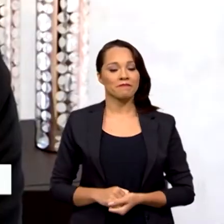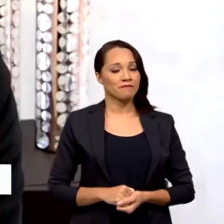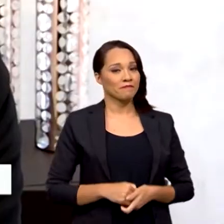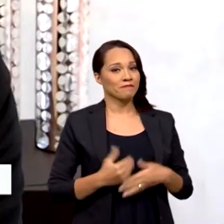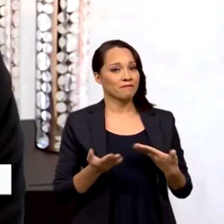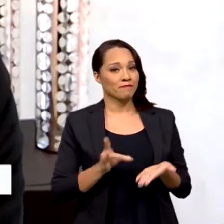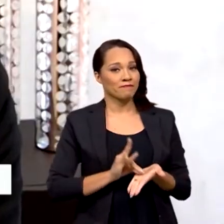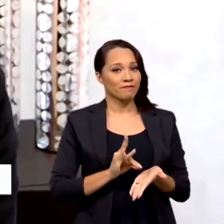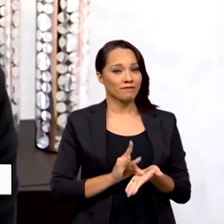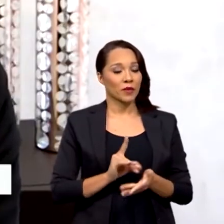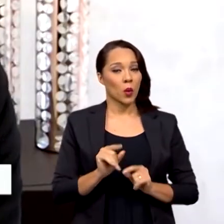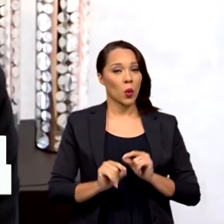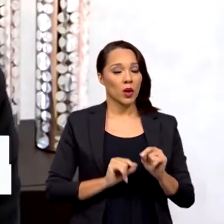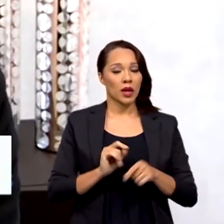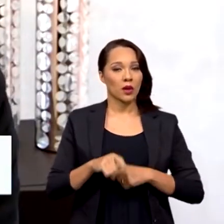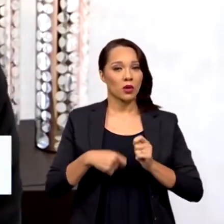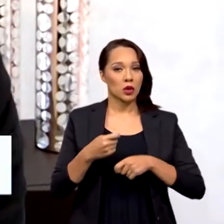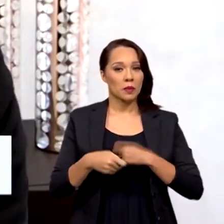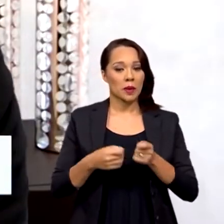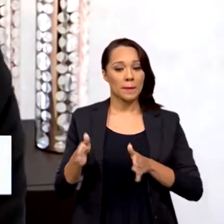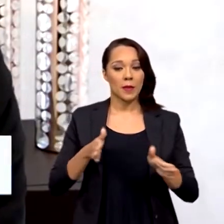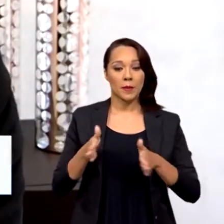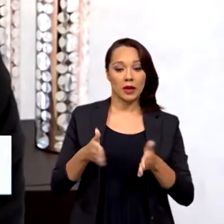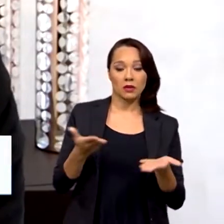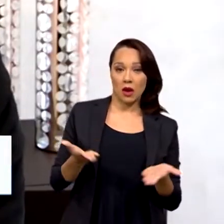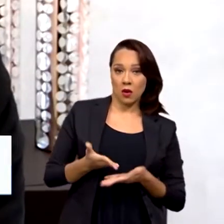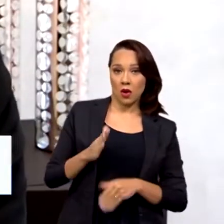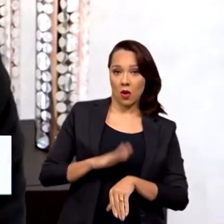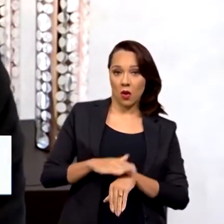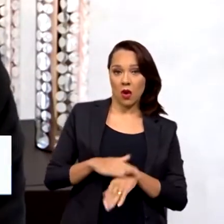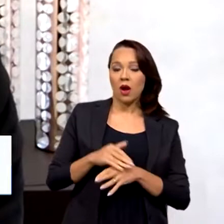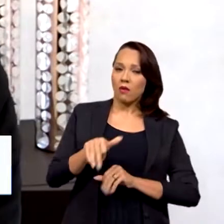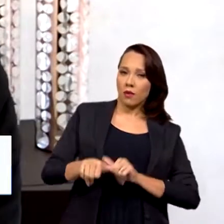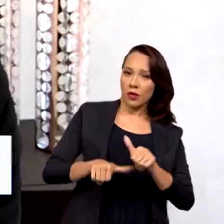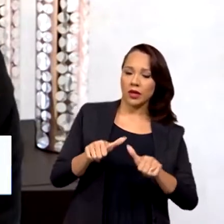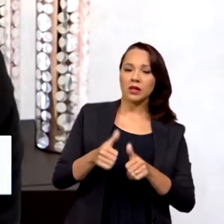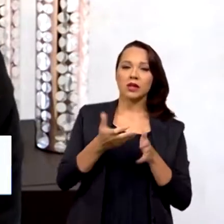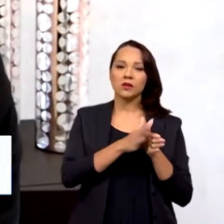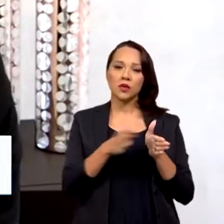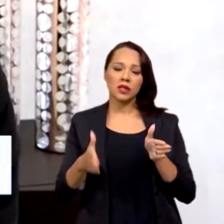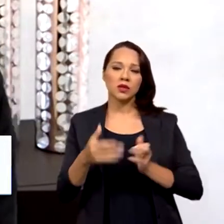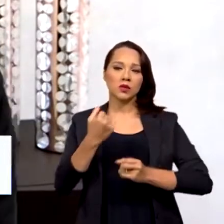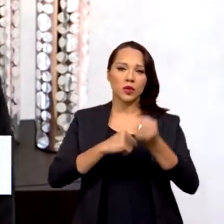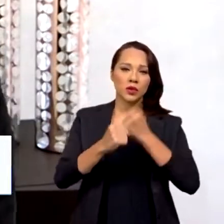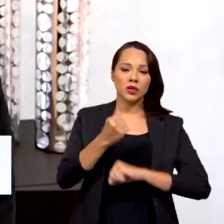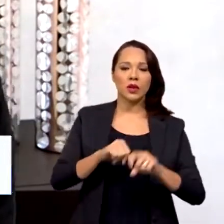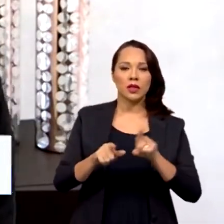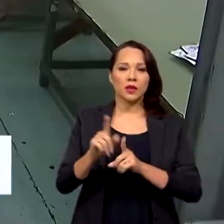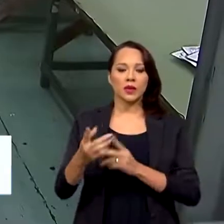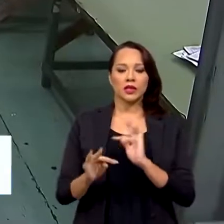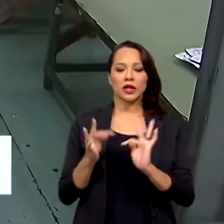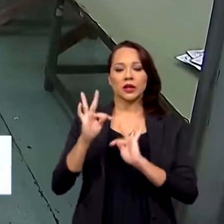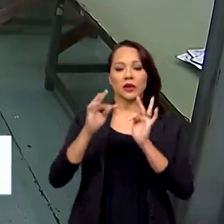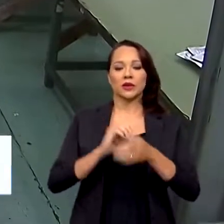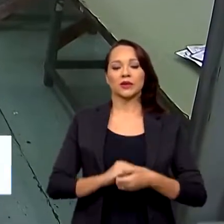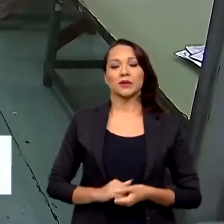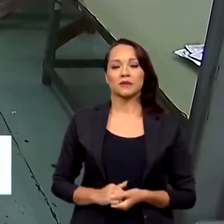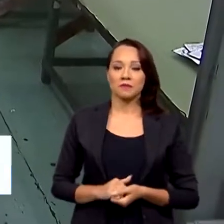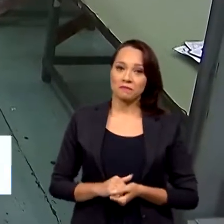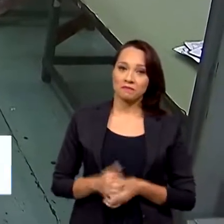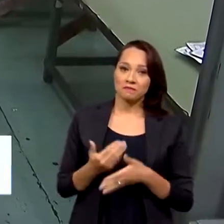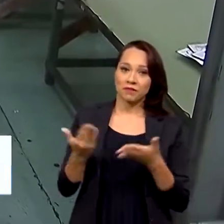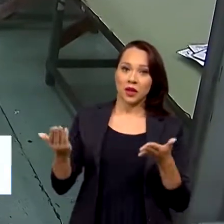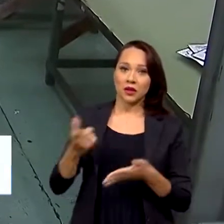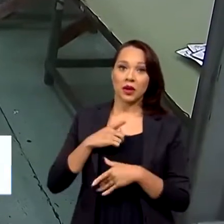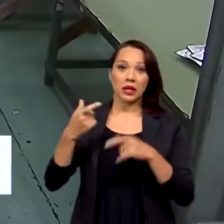verdade, a economia está passando hoje é uma mudança tanto nos processos produtivos quanto tecnológicos. Então, isso acaba